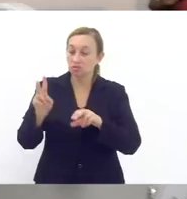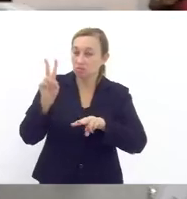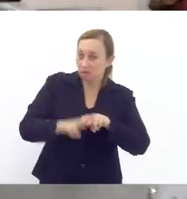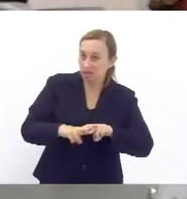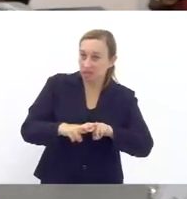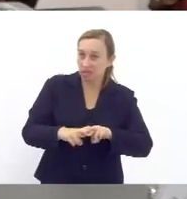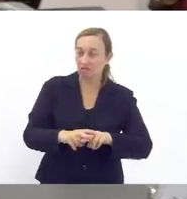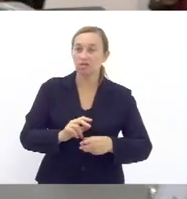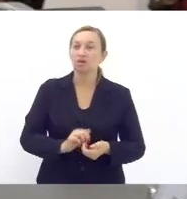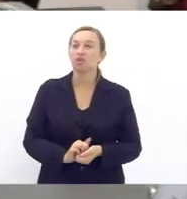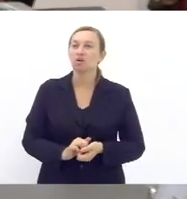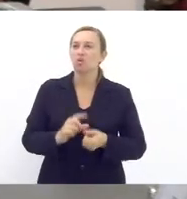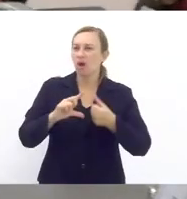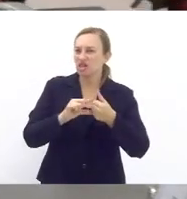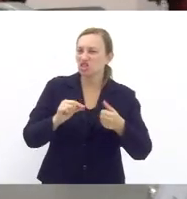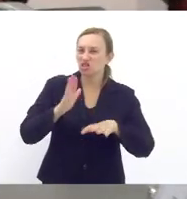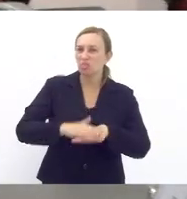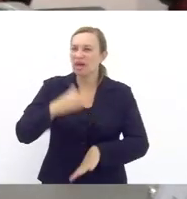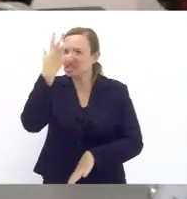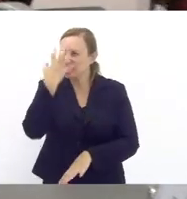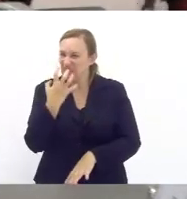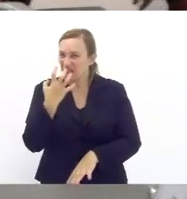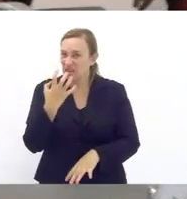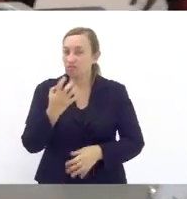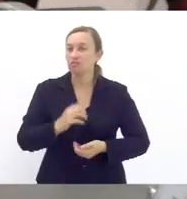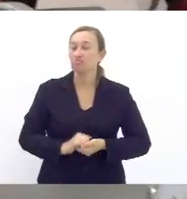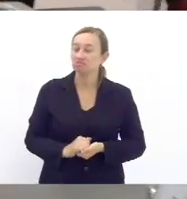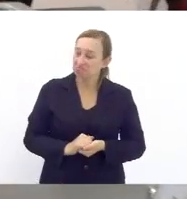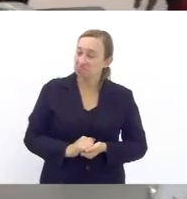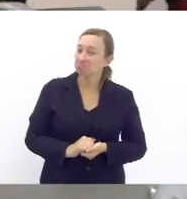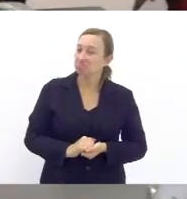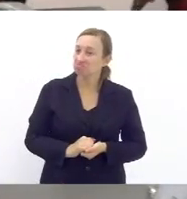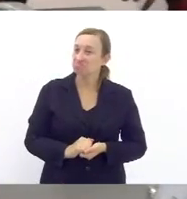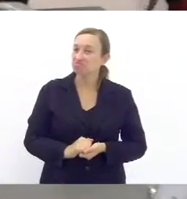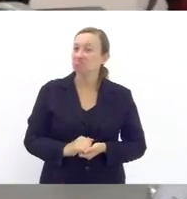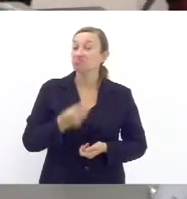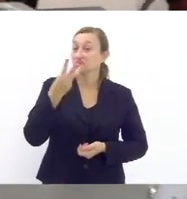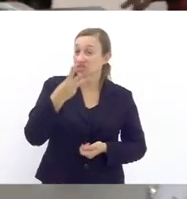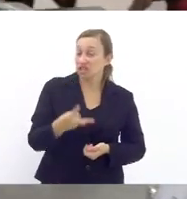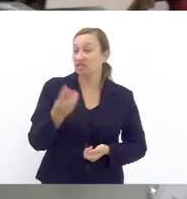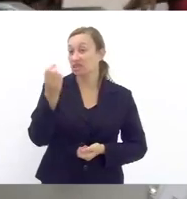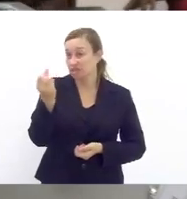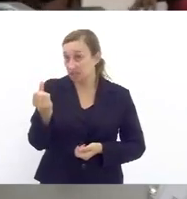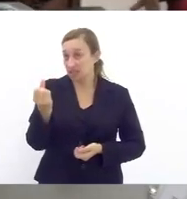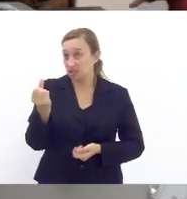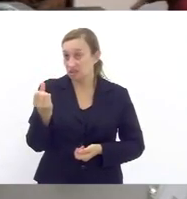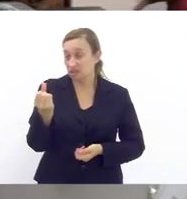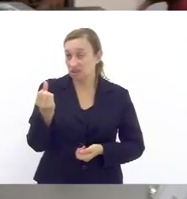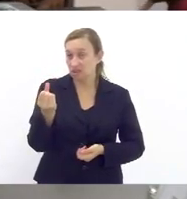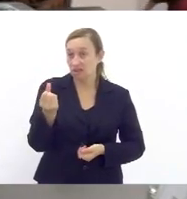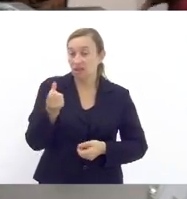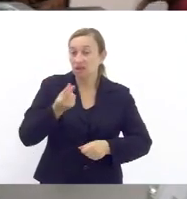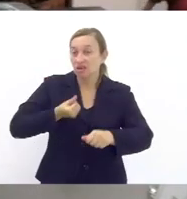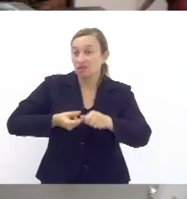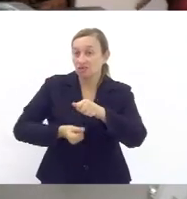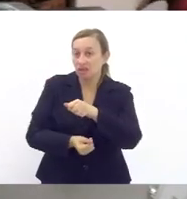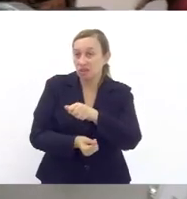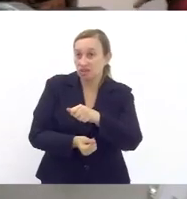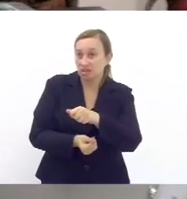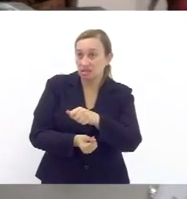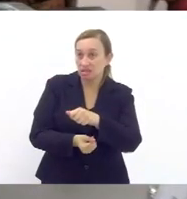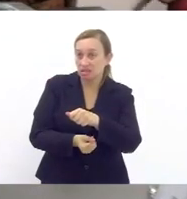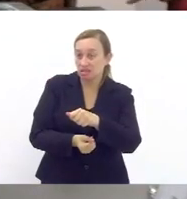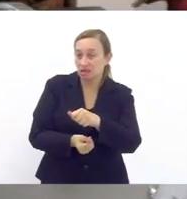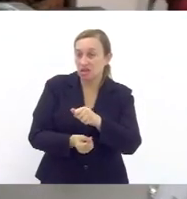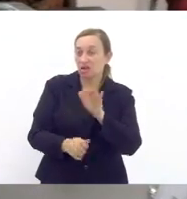o artigo mais grave da lei de drogas o artigo 36 financiar e custear